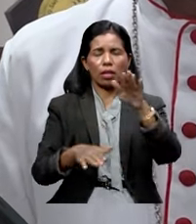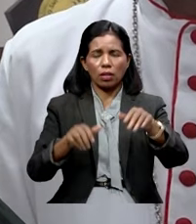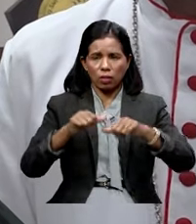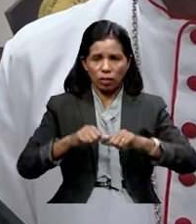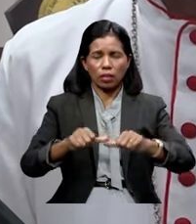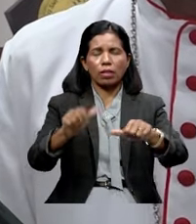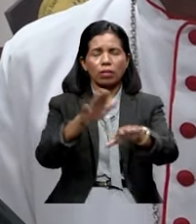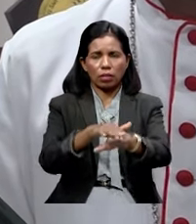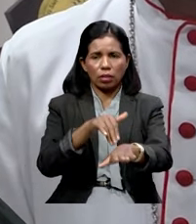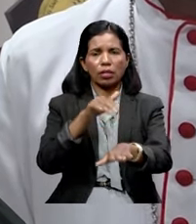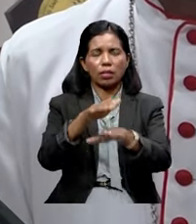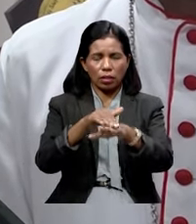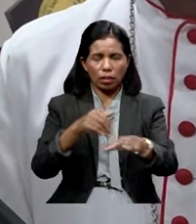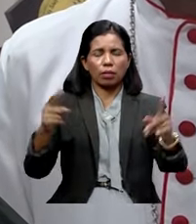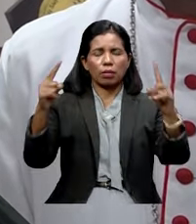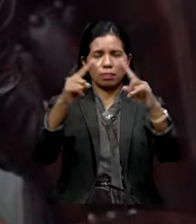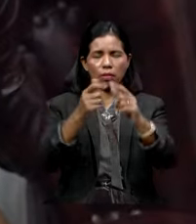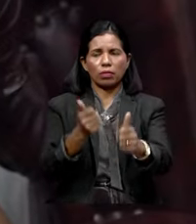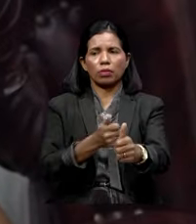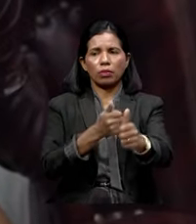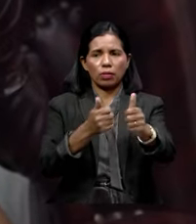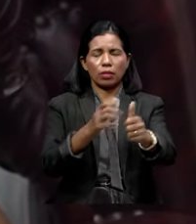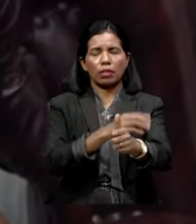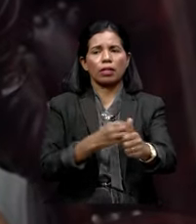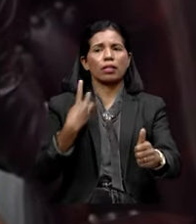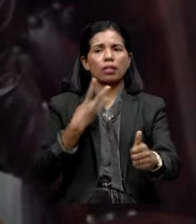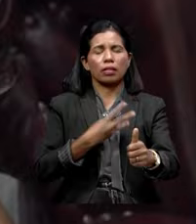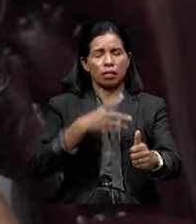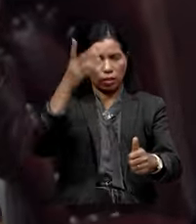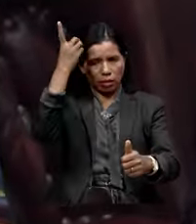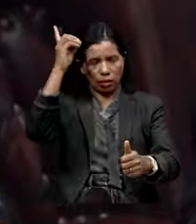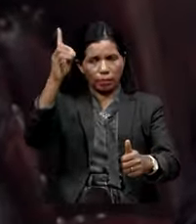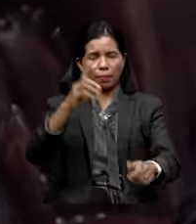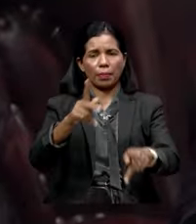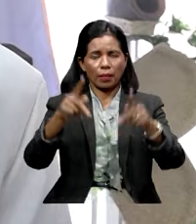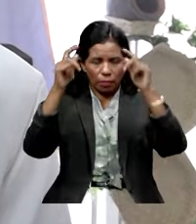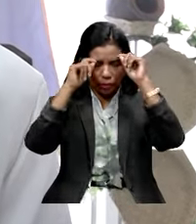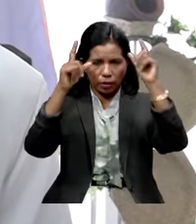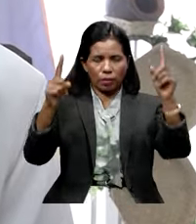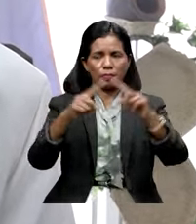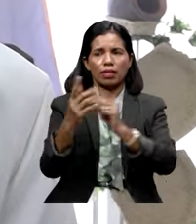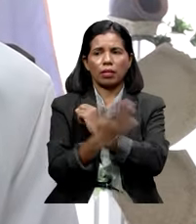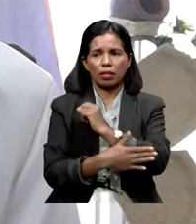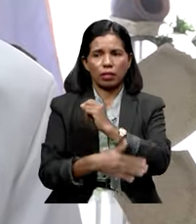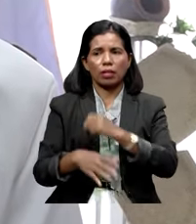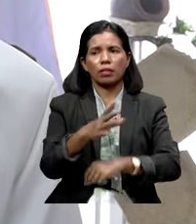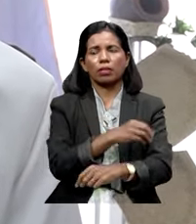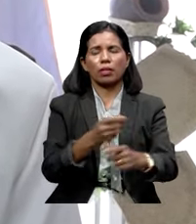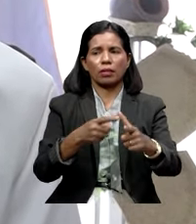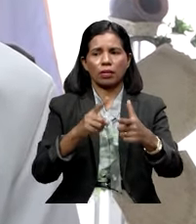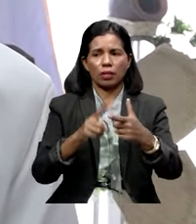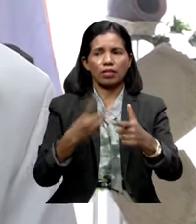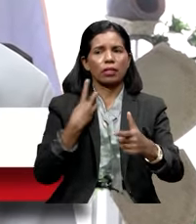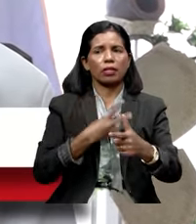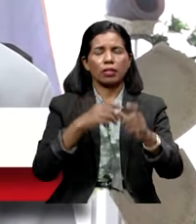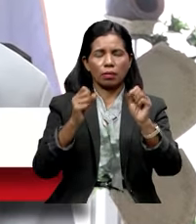né ou de ba tuir neve tuir buat neve ita mehine. O povo Timor-Leste vai ter nação, vai marcar o TVL